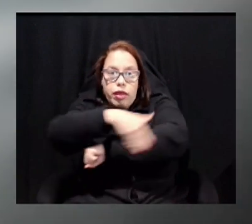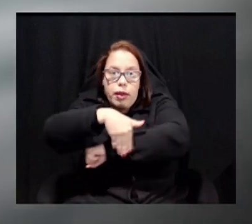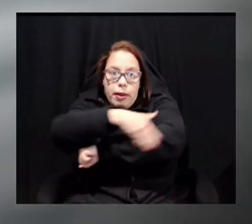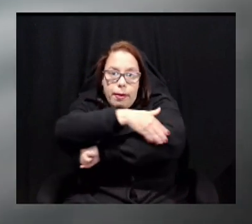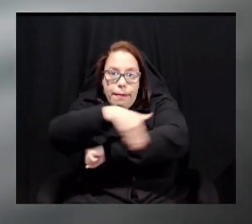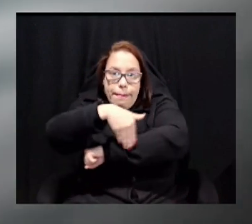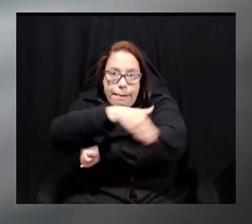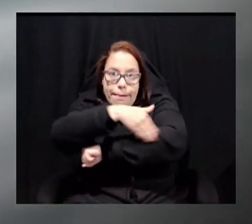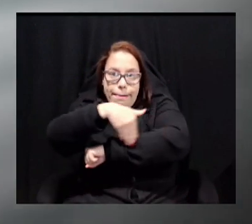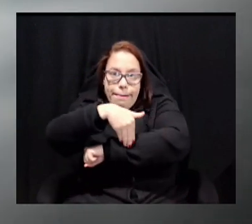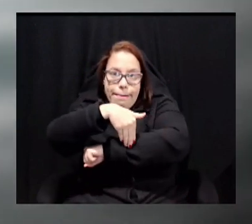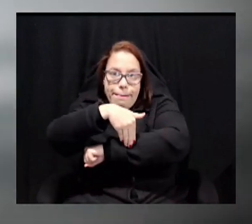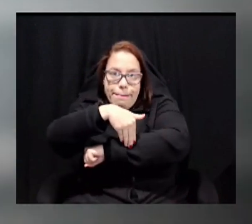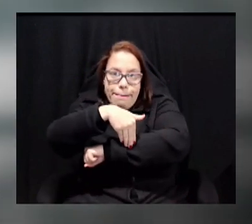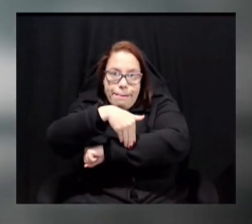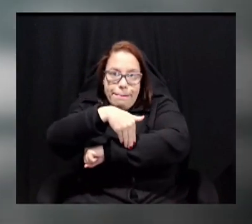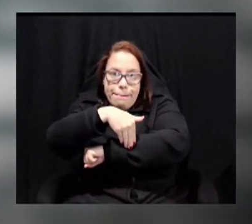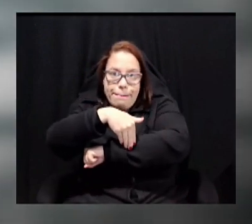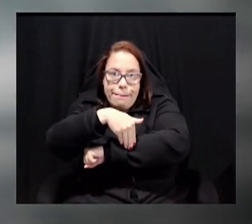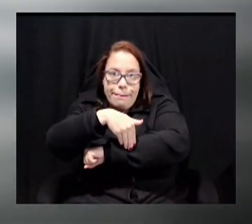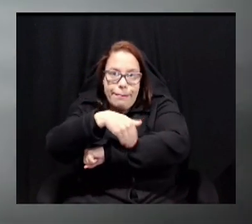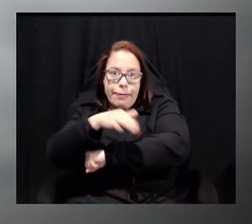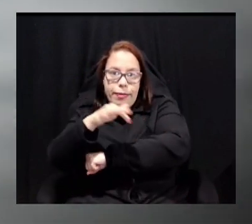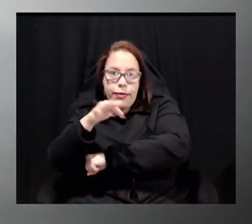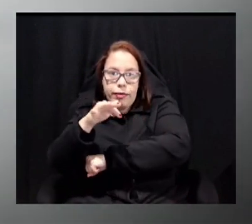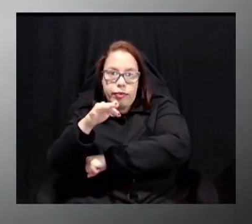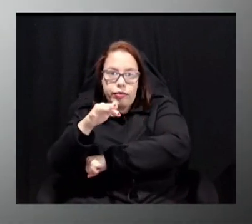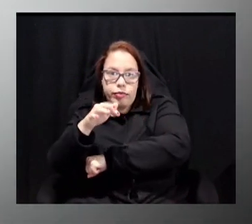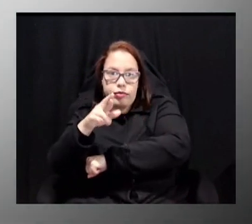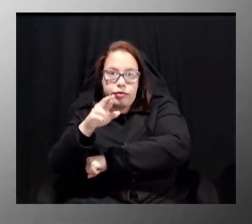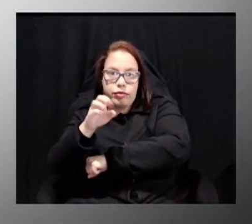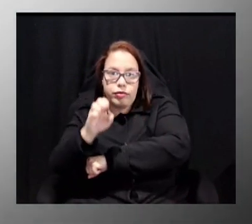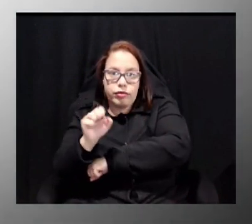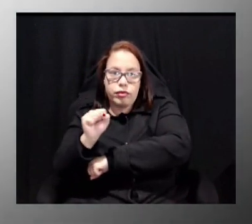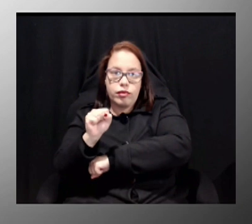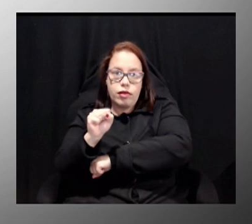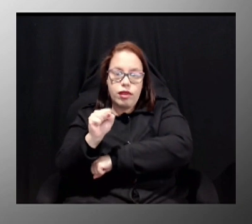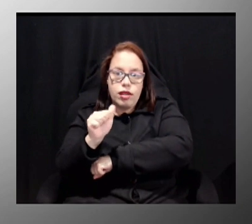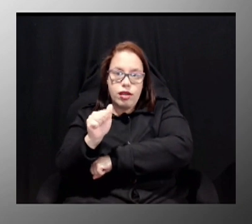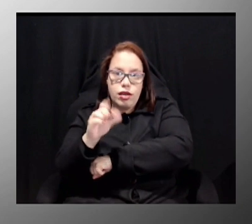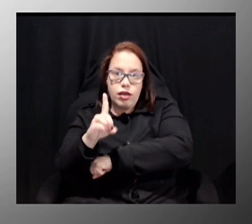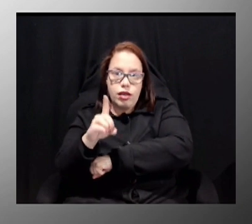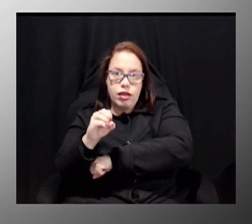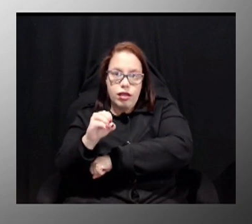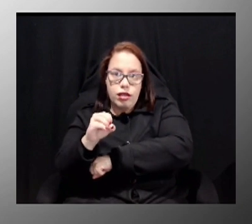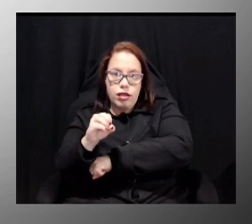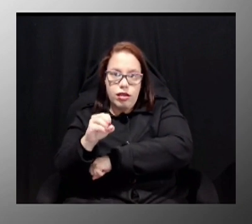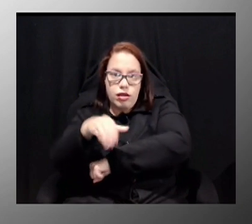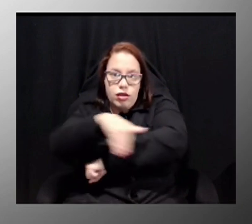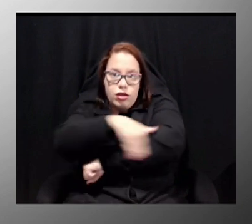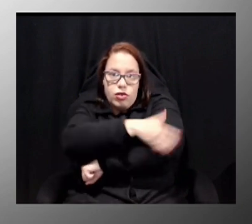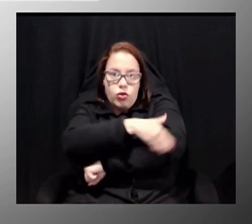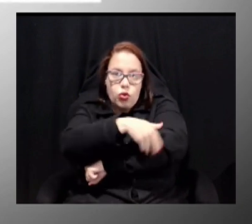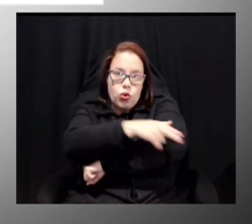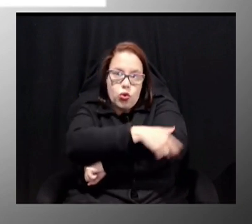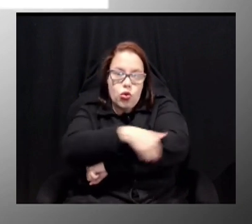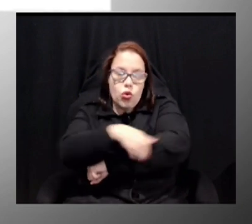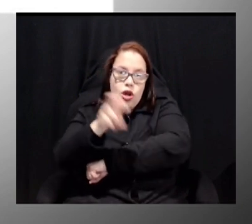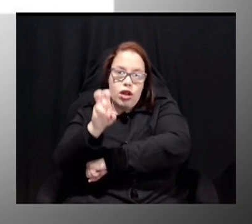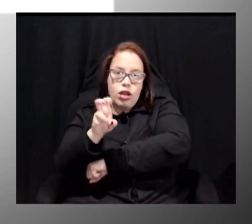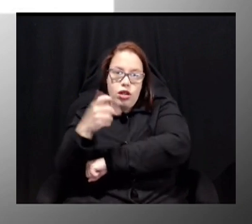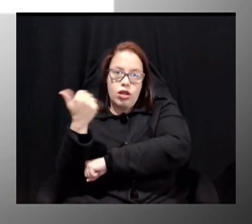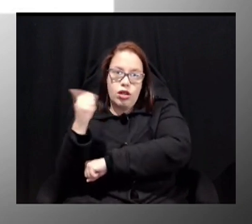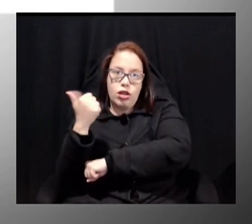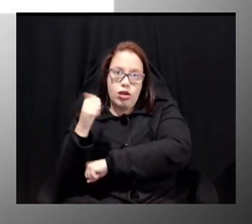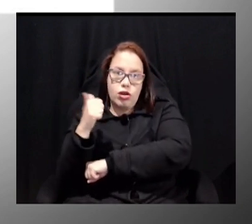também a ampliação ao bairro todo do nivelamento. Lá que eu li o documento, né? Porque lá tem um grande fluxo de